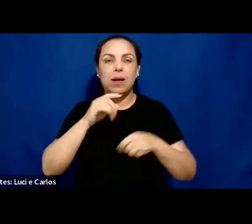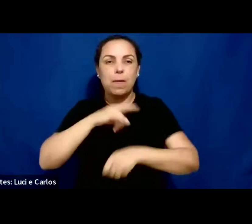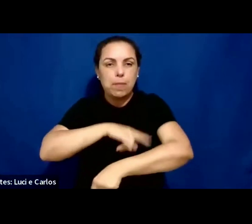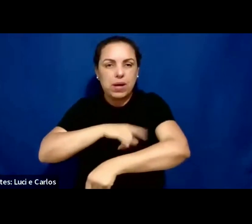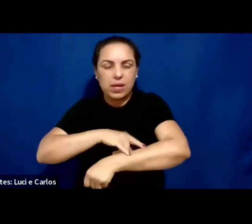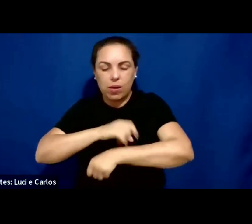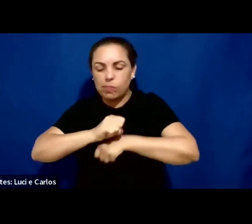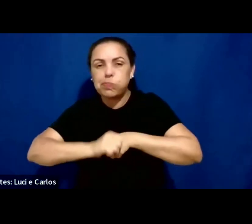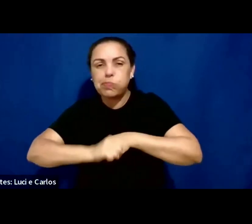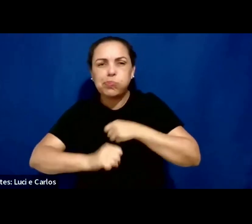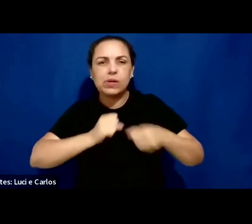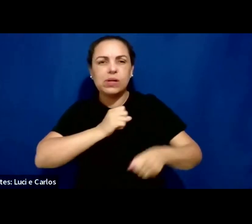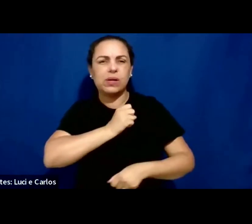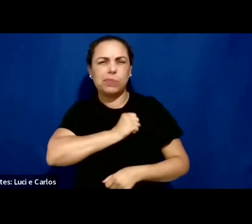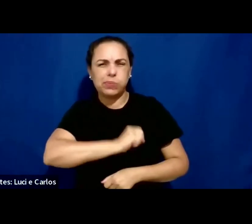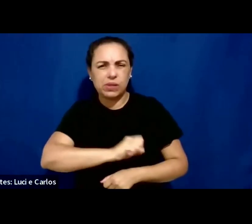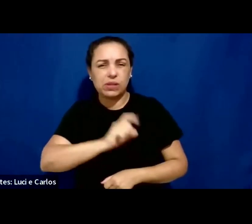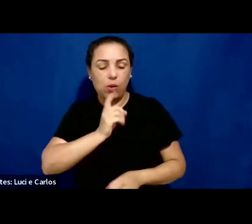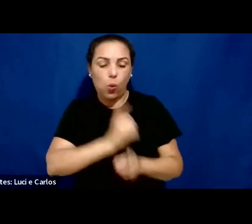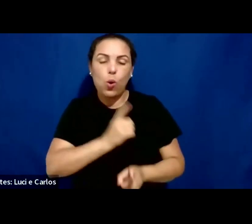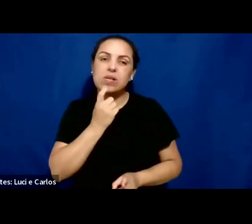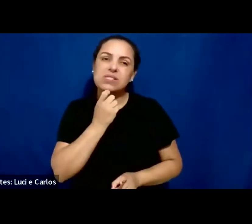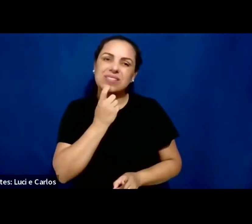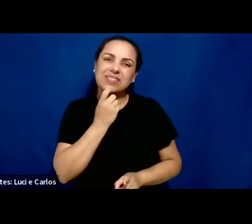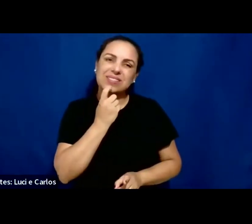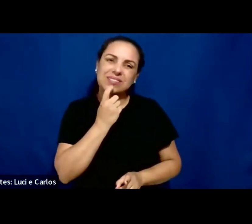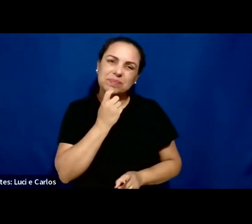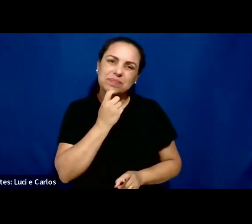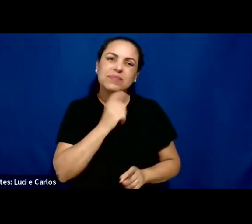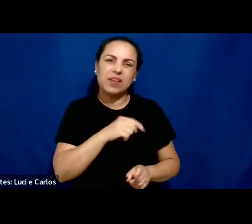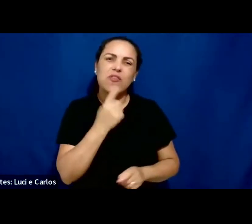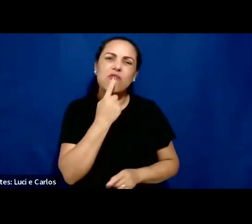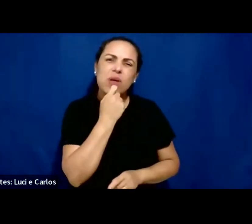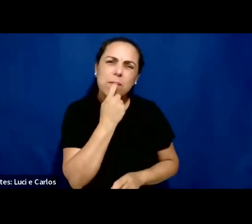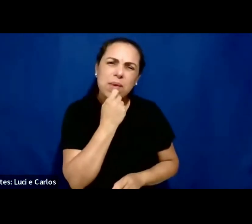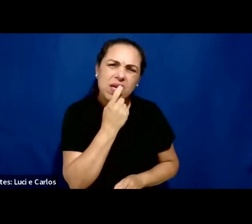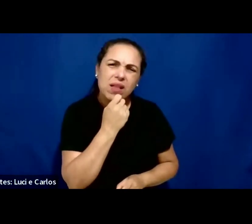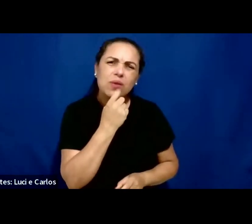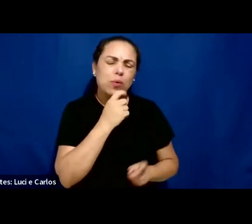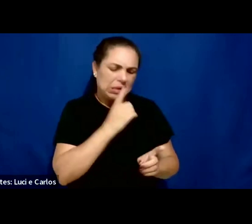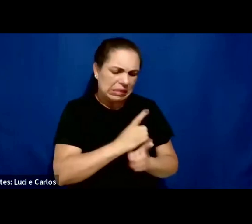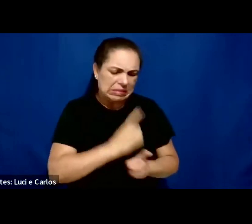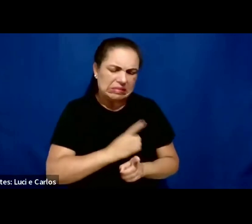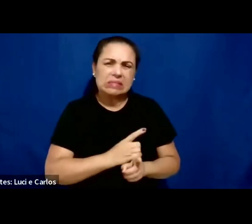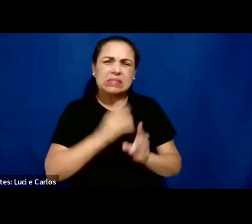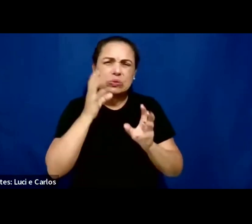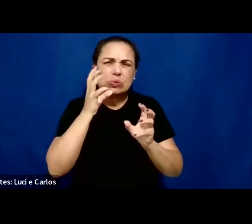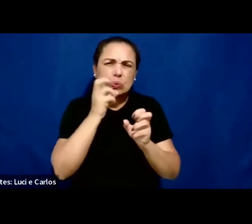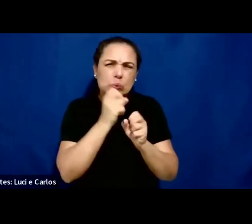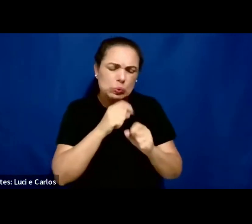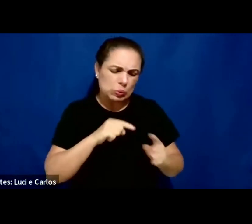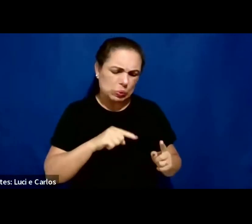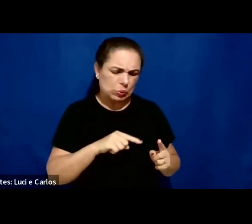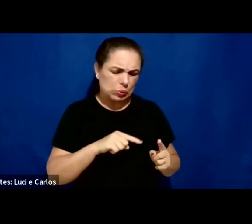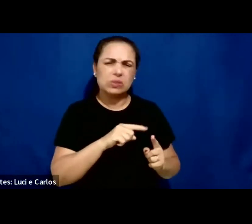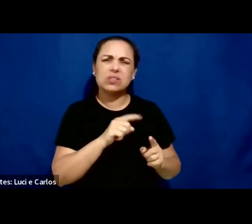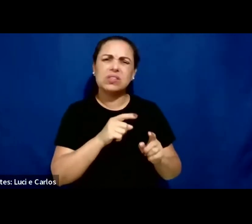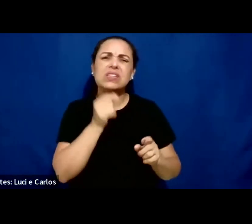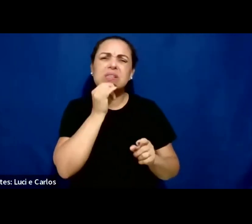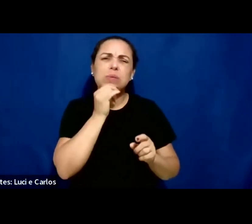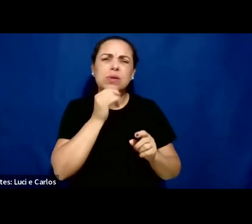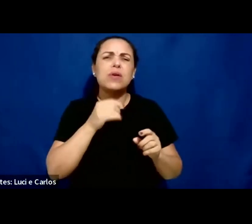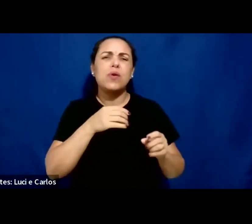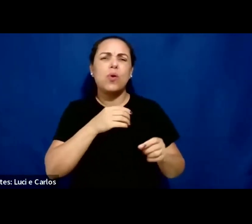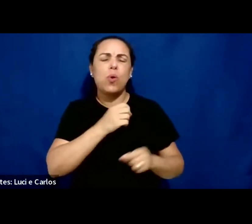fezes. Pode ser um vermelho claro ou um vermelho escuro, embutido dentro das fezes. Alterações significativas no formato